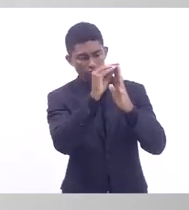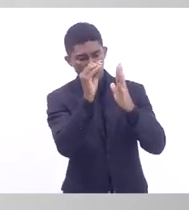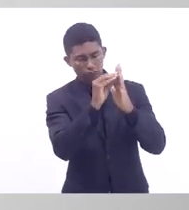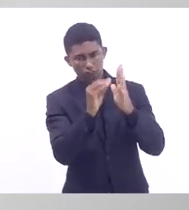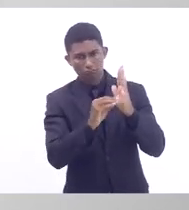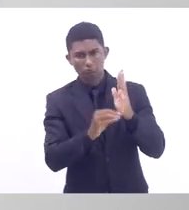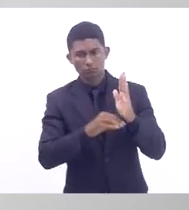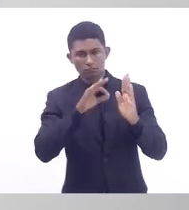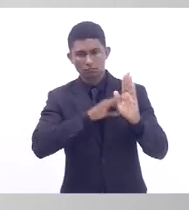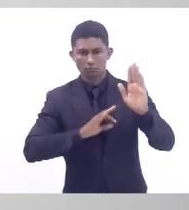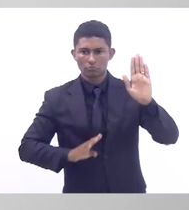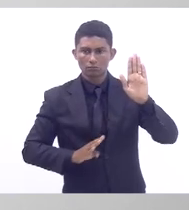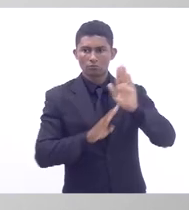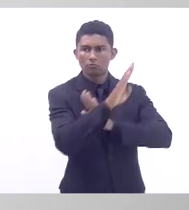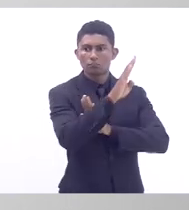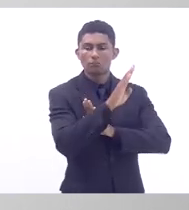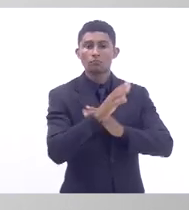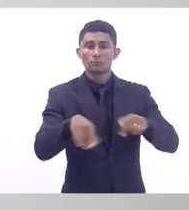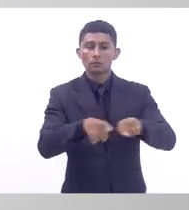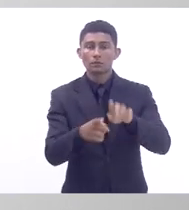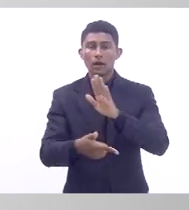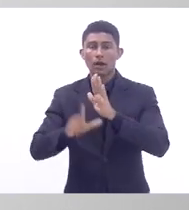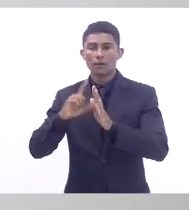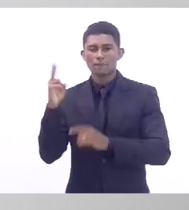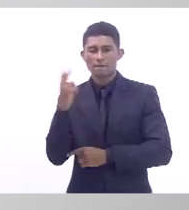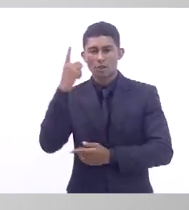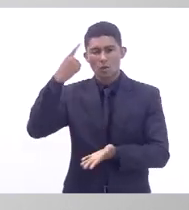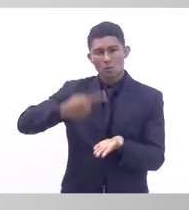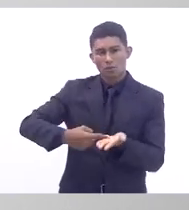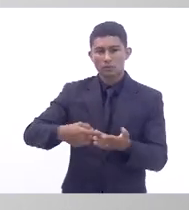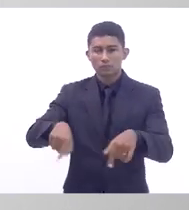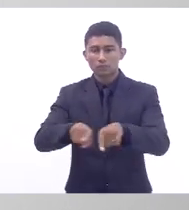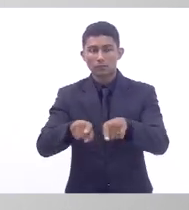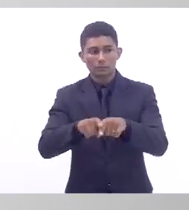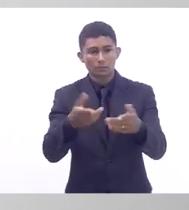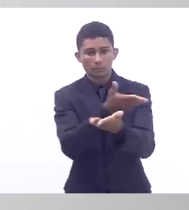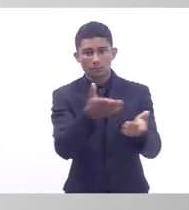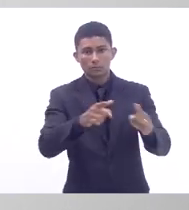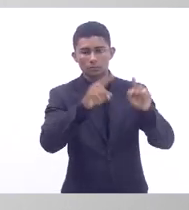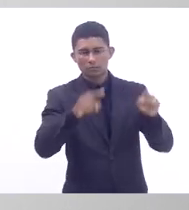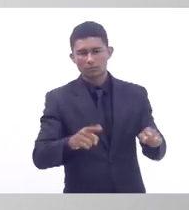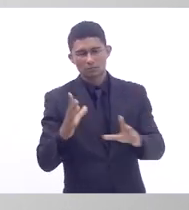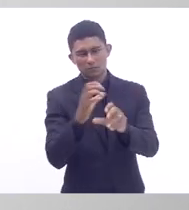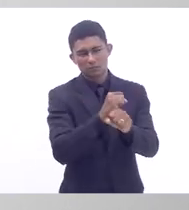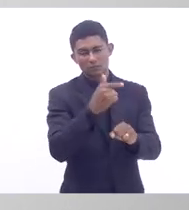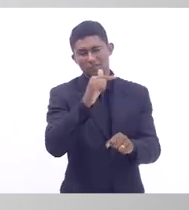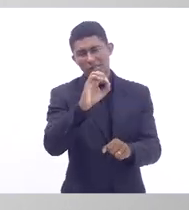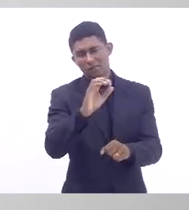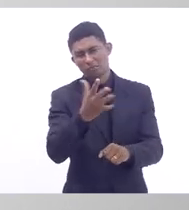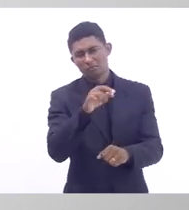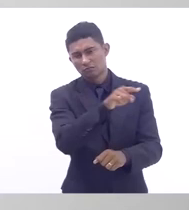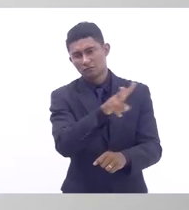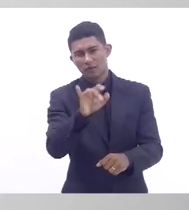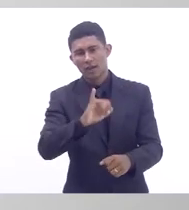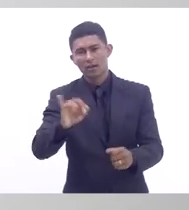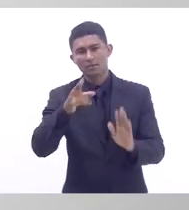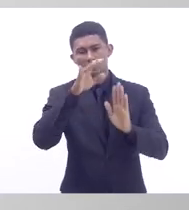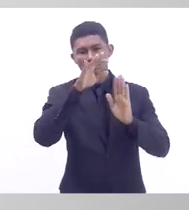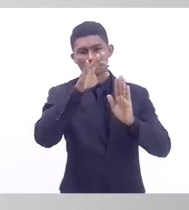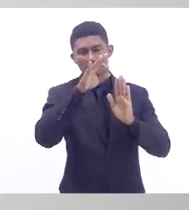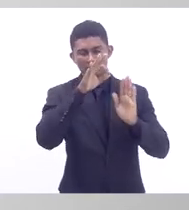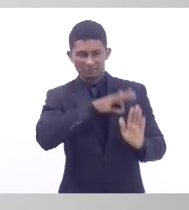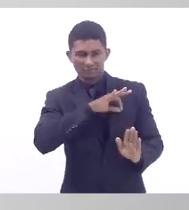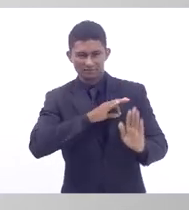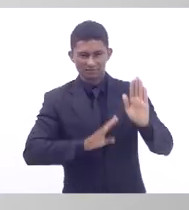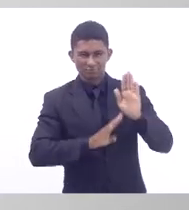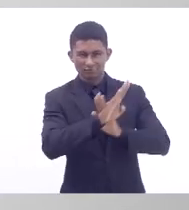com o valor devido anteriormente e água então nós 70 servidores vão receber essa progressões do não se esse resultado